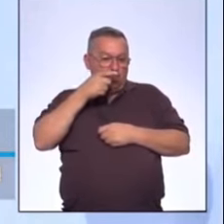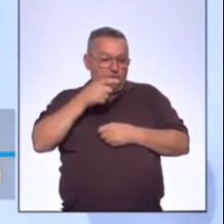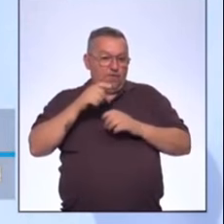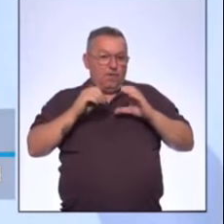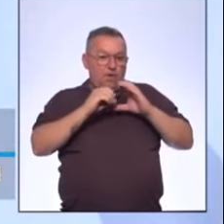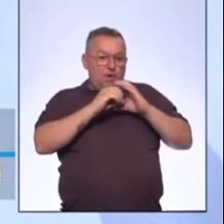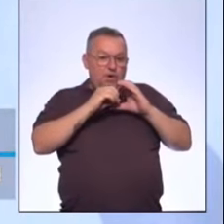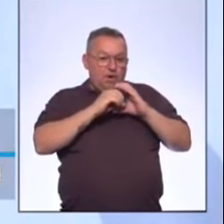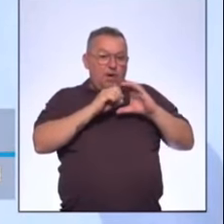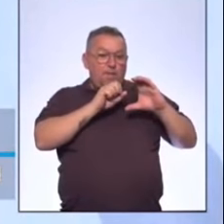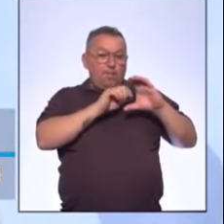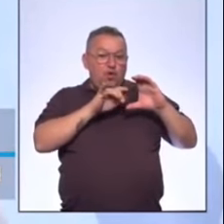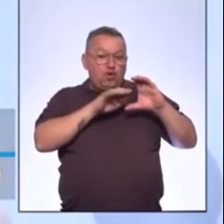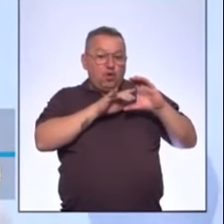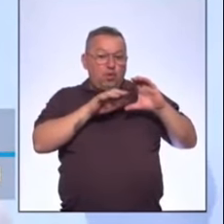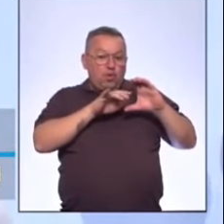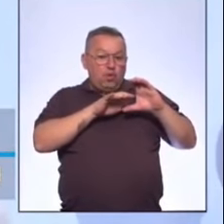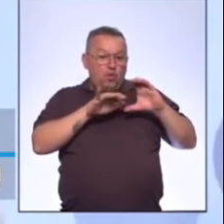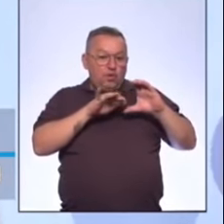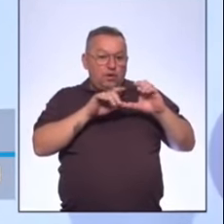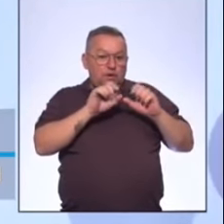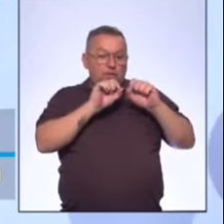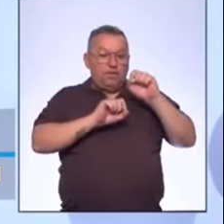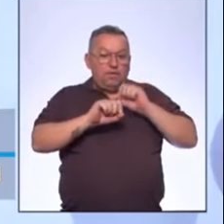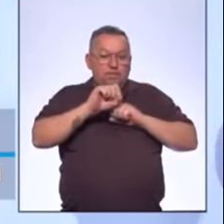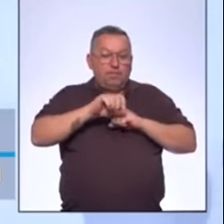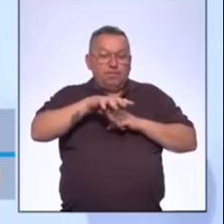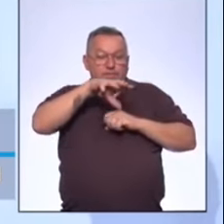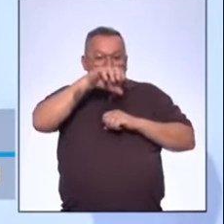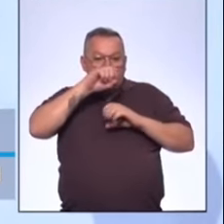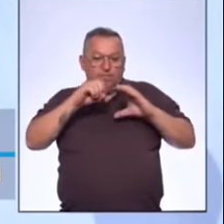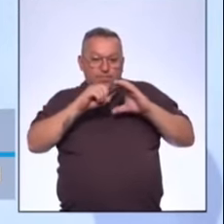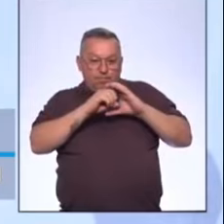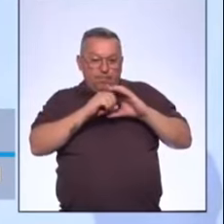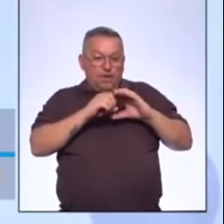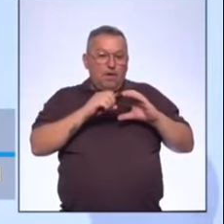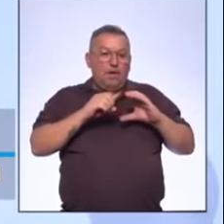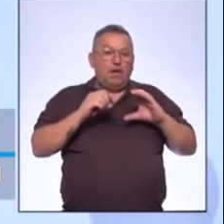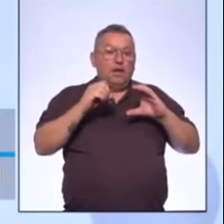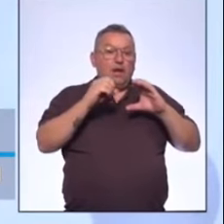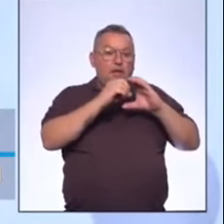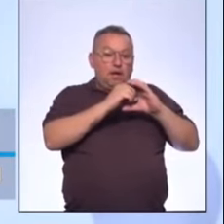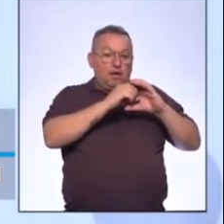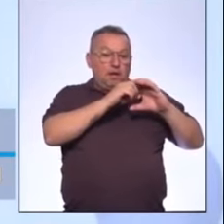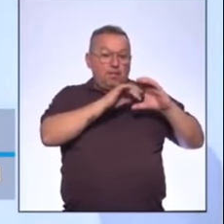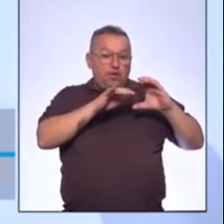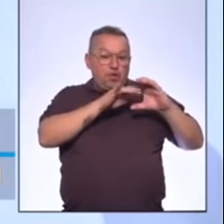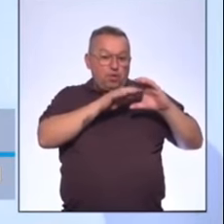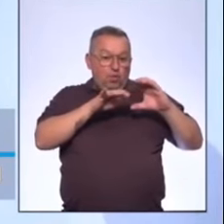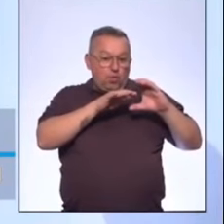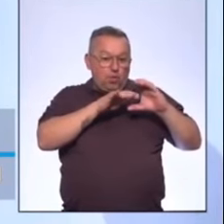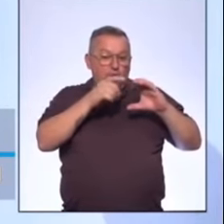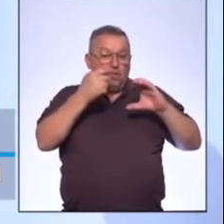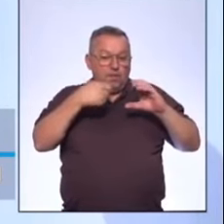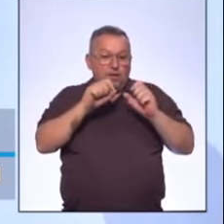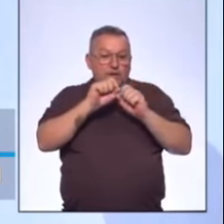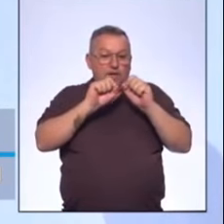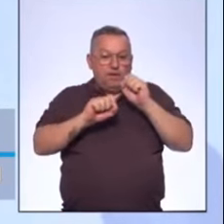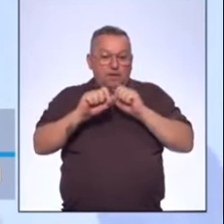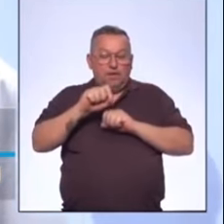tem a mitocôndria para fazer a respiração celular? Então, lá na mitocôndria precisa entrar oxigênio. Tá